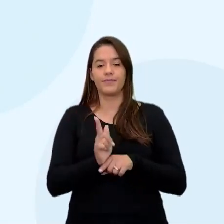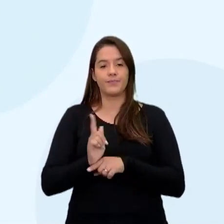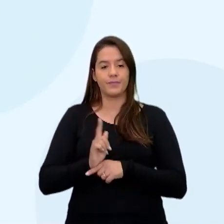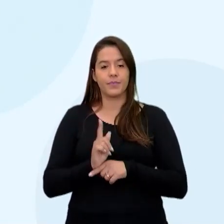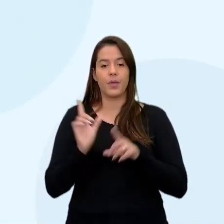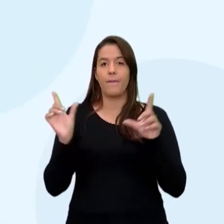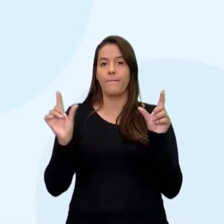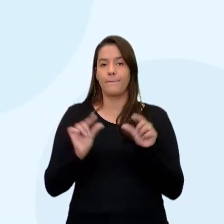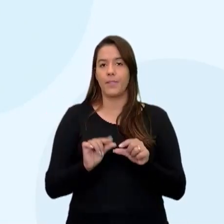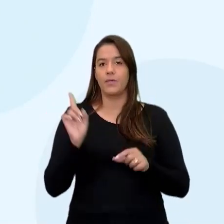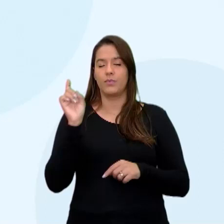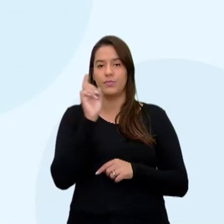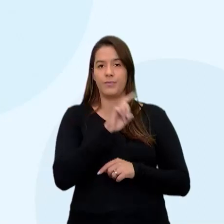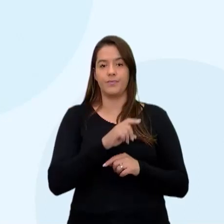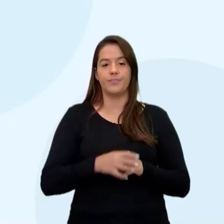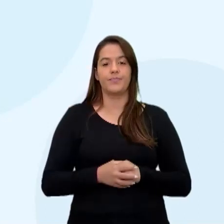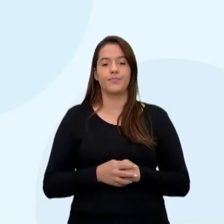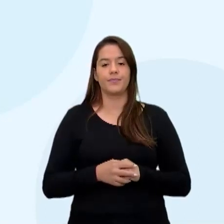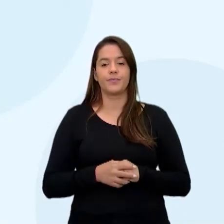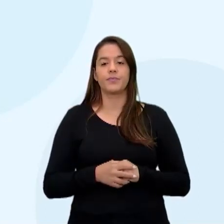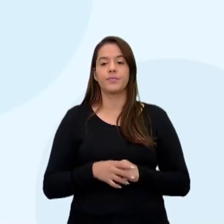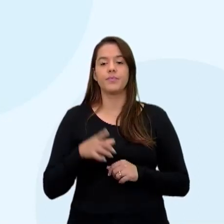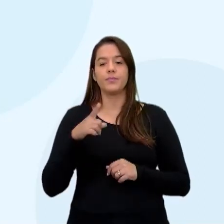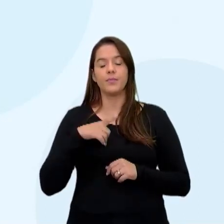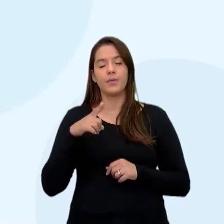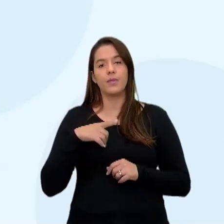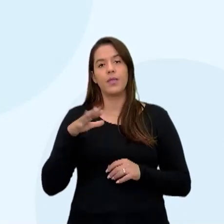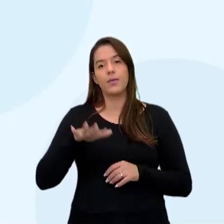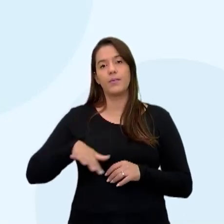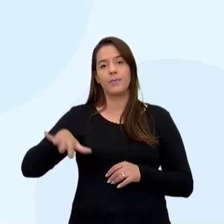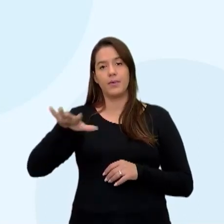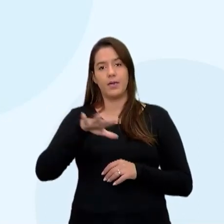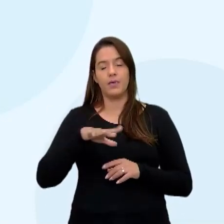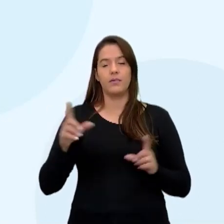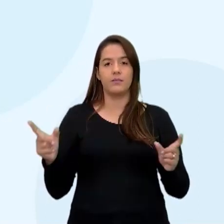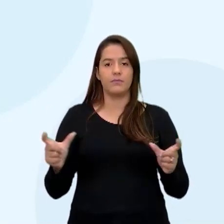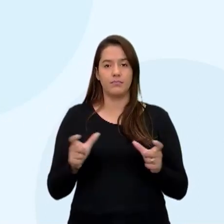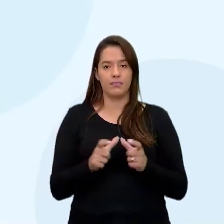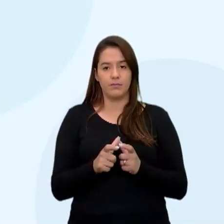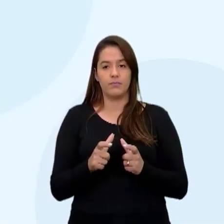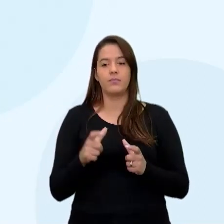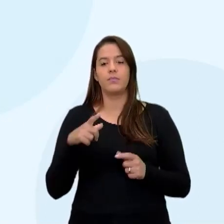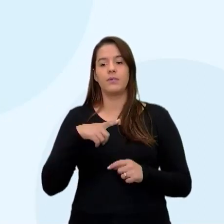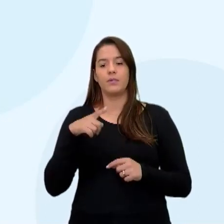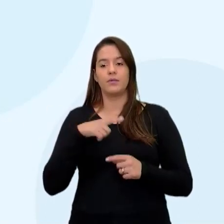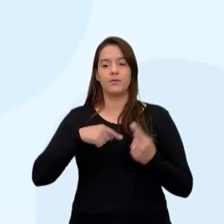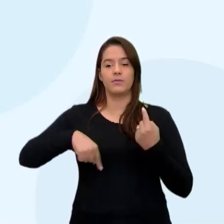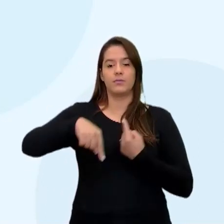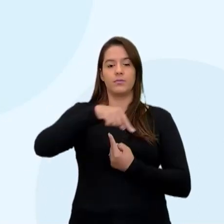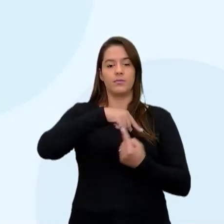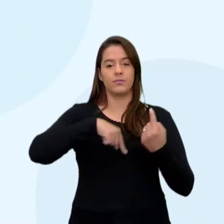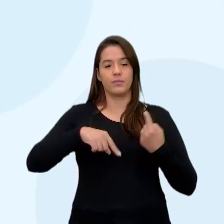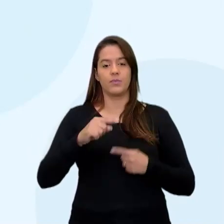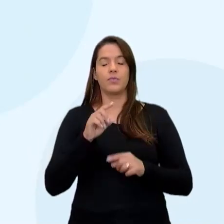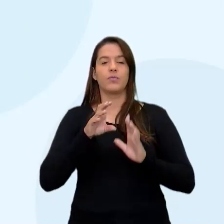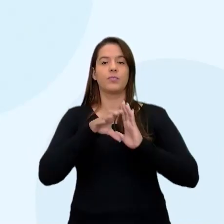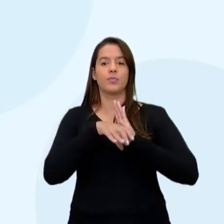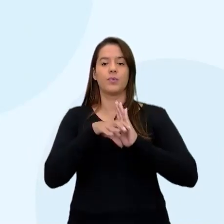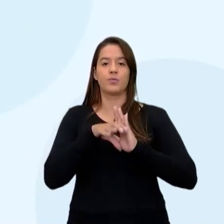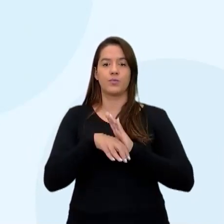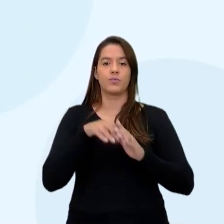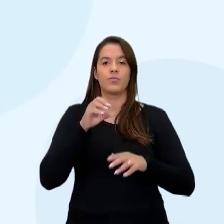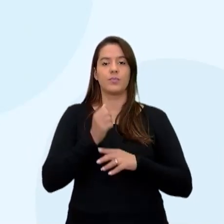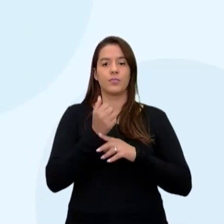menos complexas. Então elas têm uma área bem reduzida aí de atuação, os seus relacionamentos com centros externos, a